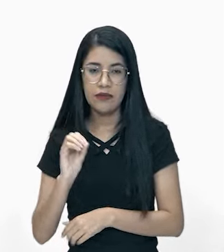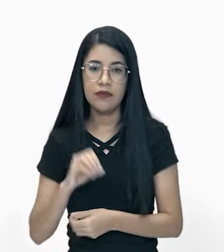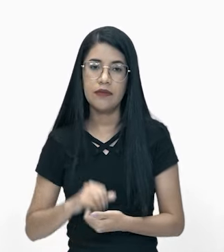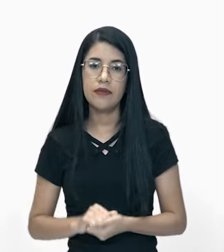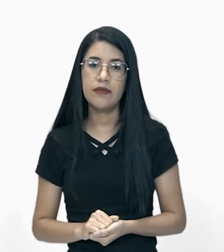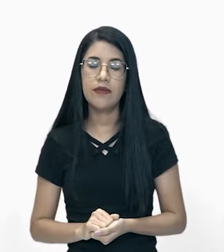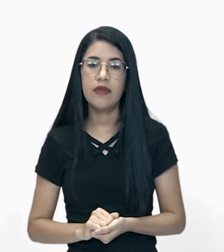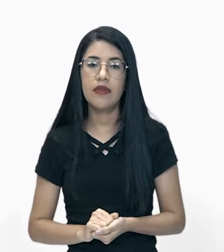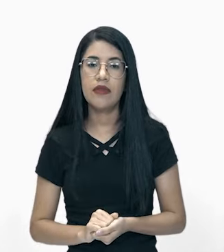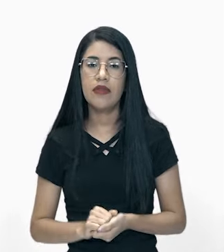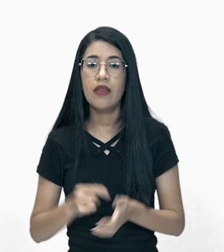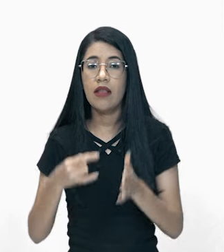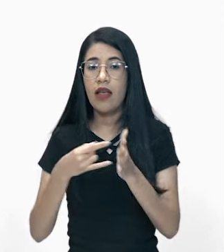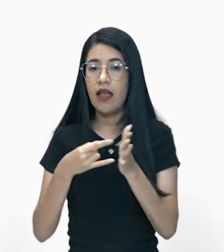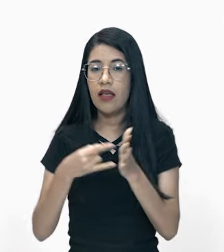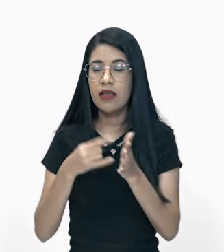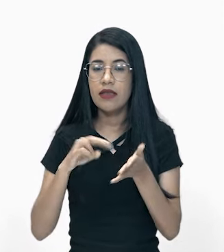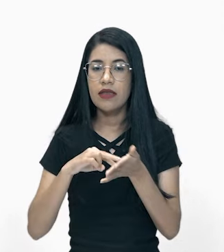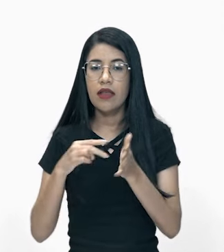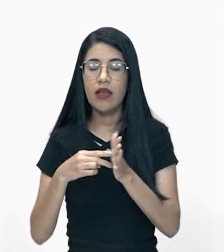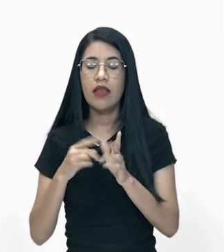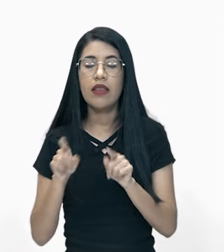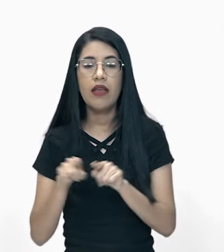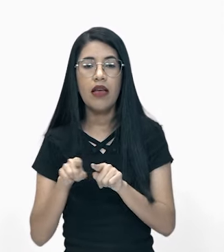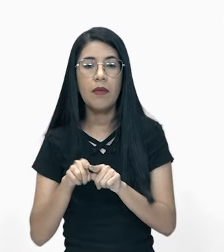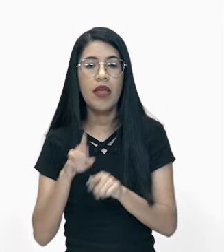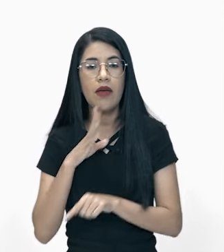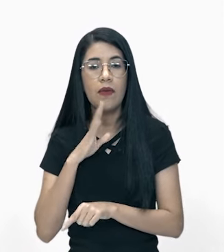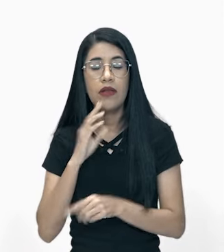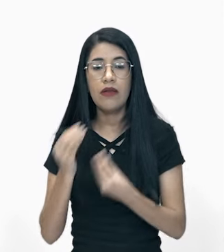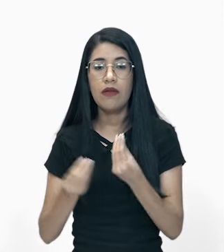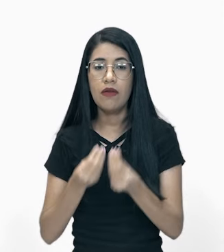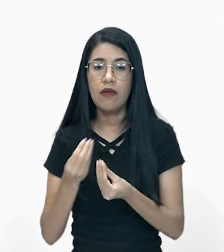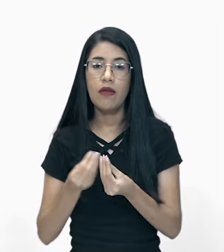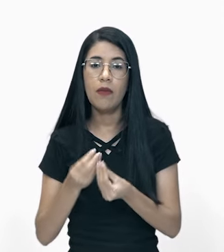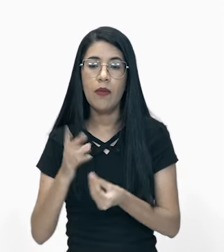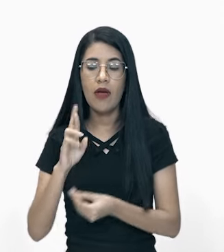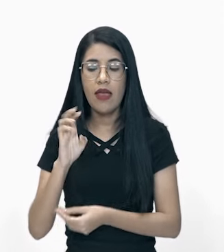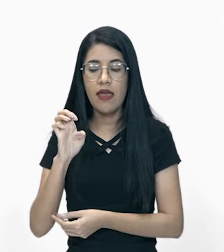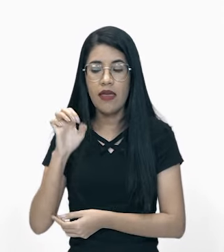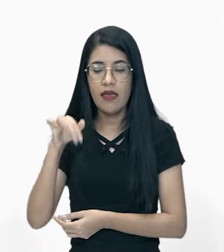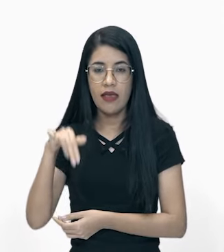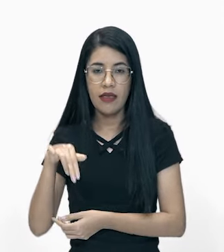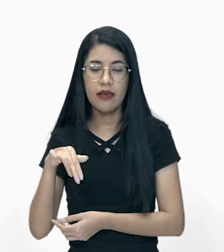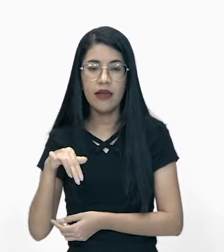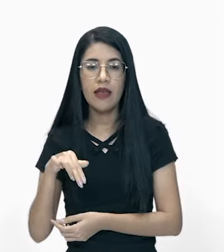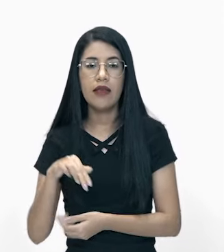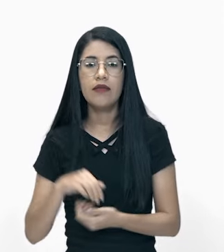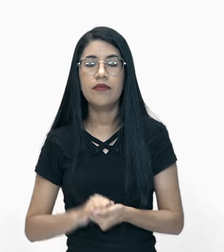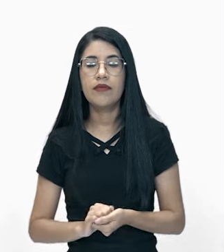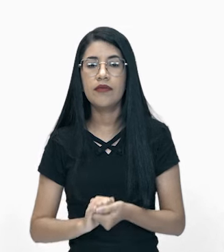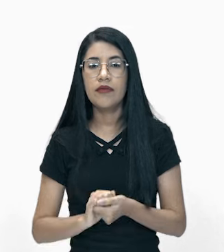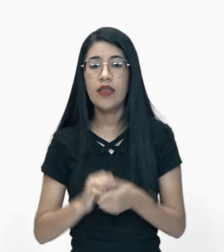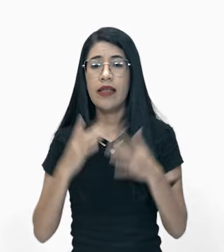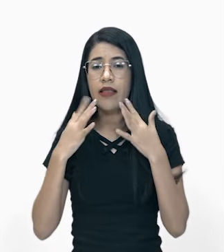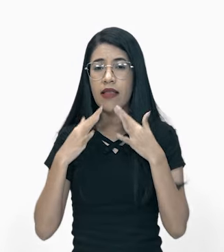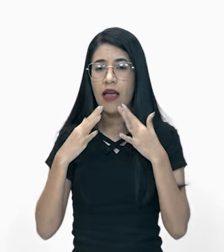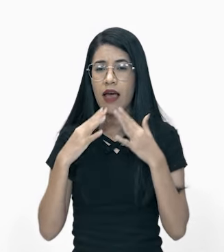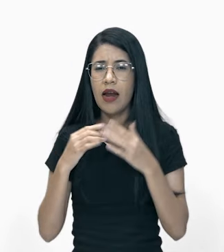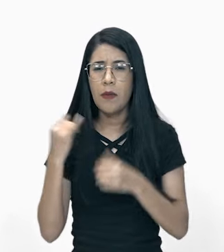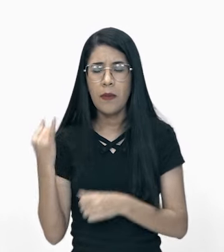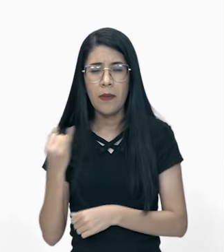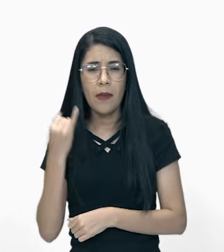radiação eletromagnética, também conhecida como REM, é um fenômeno fundamental